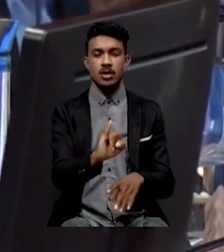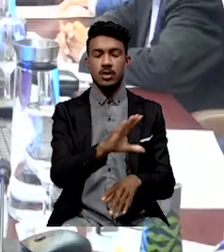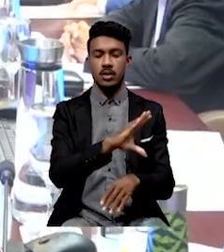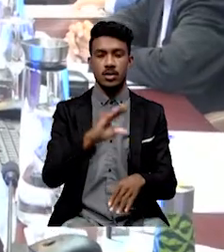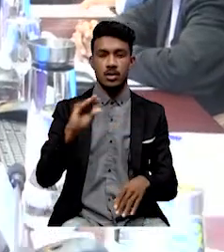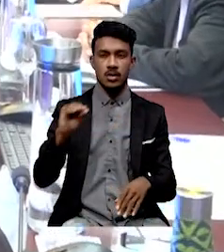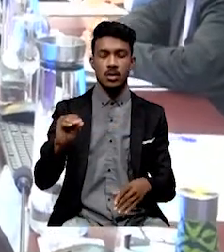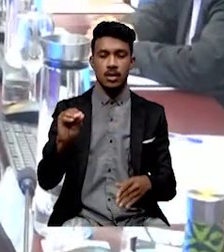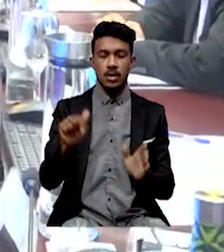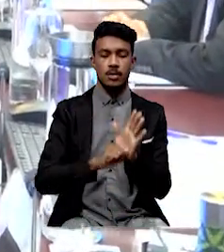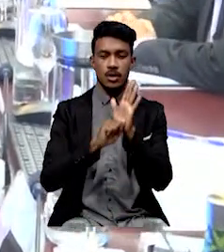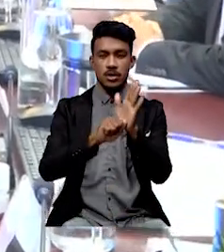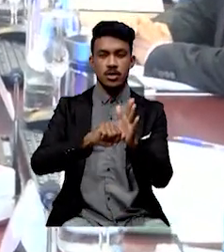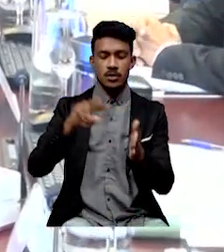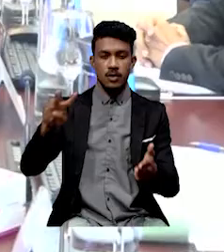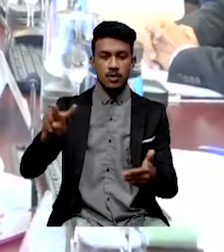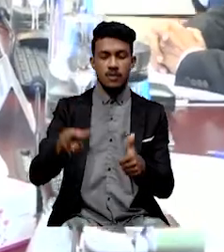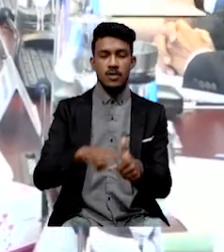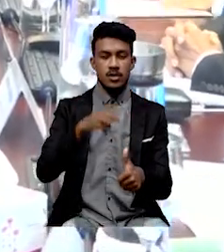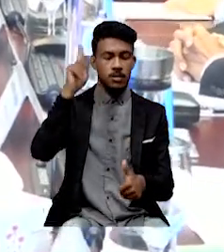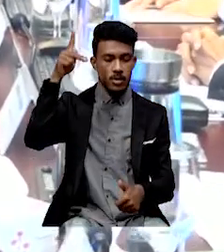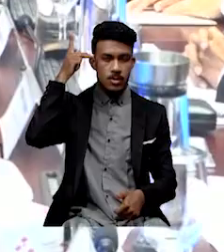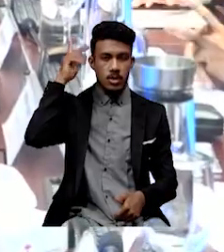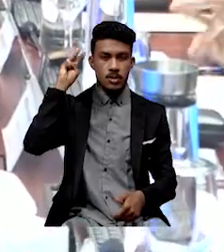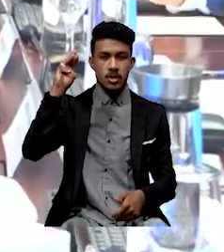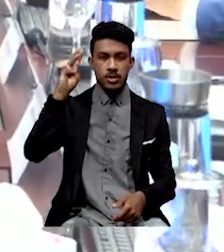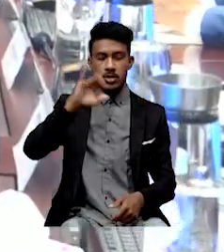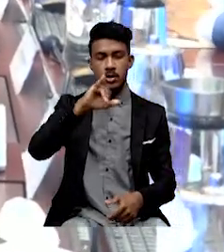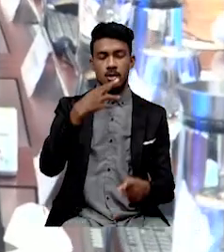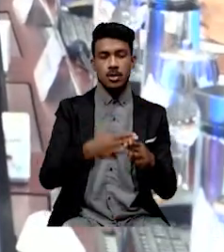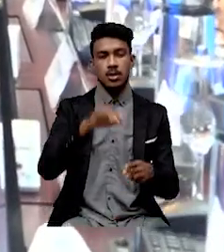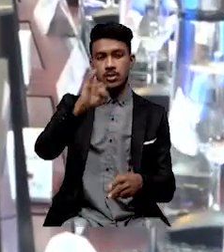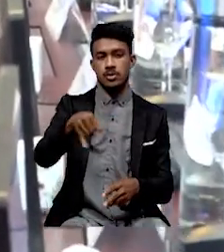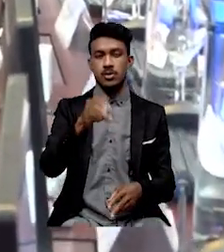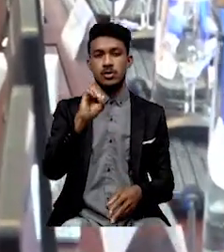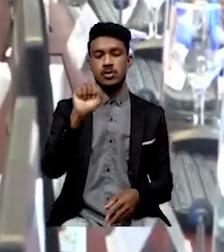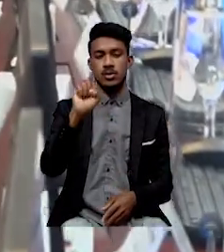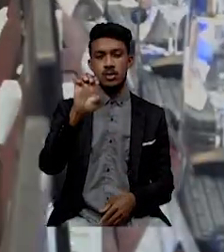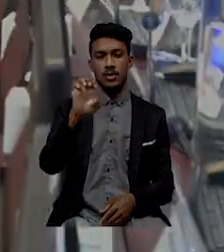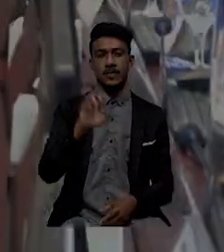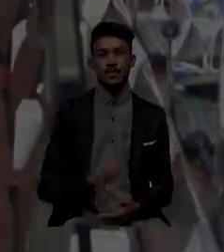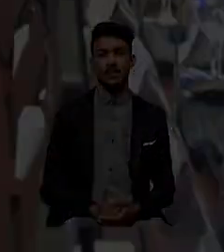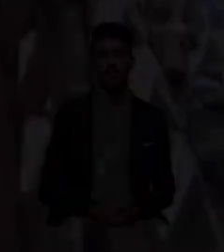apresenta-se vice-primeiro-ministro, ministro plano ordenamento José Reis. Agostinho da Costa, ZMN.